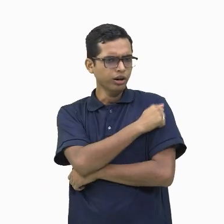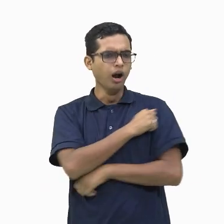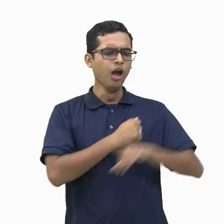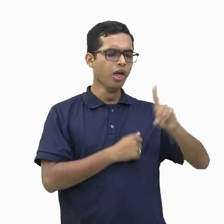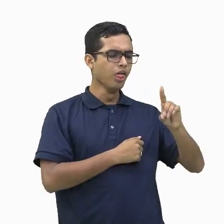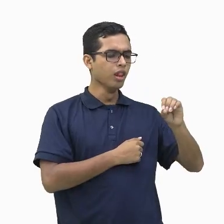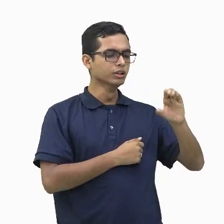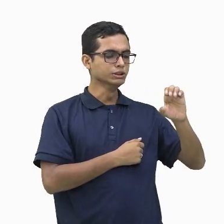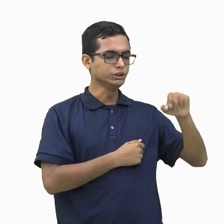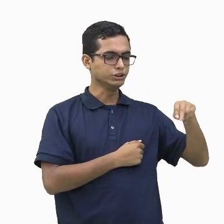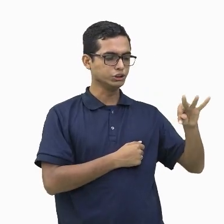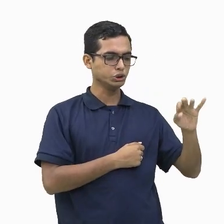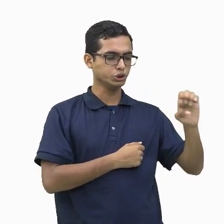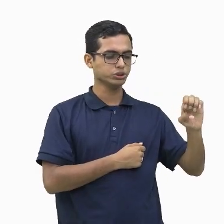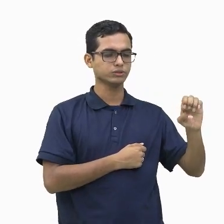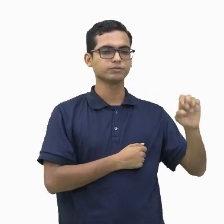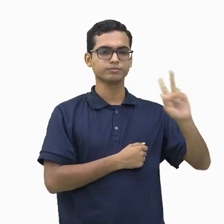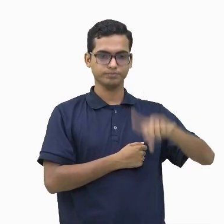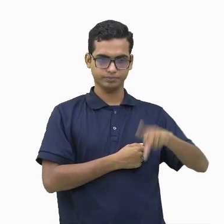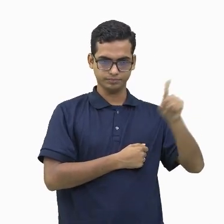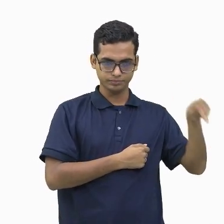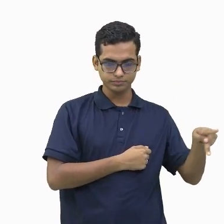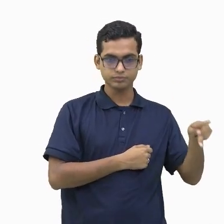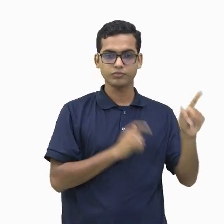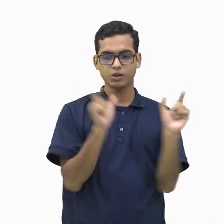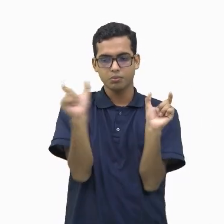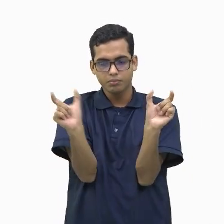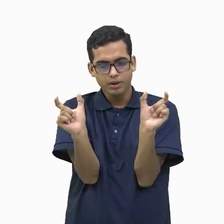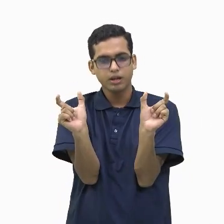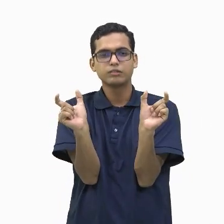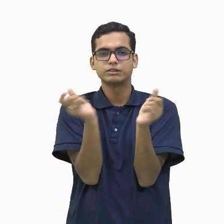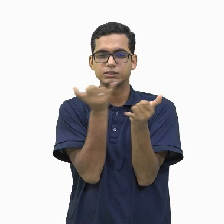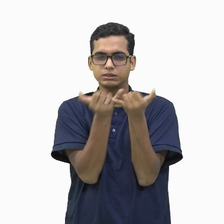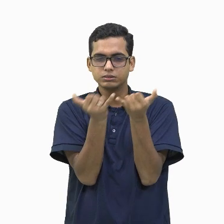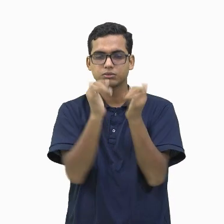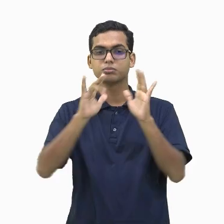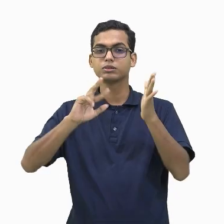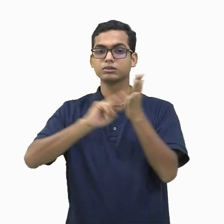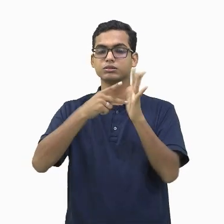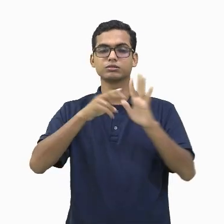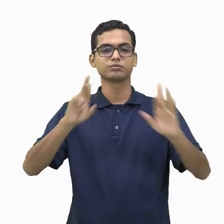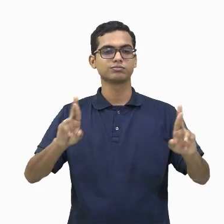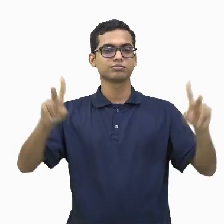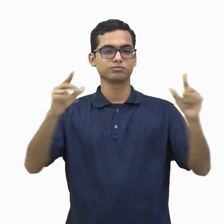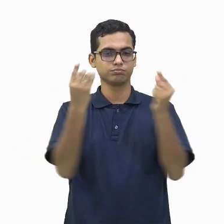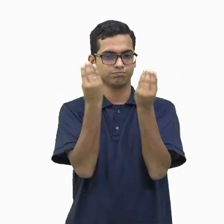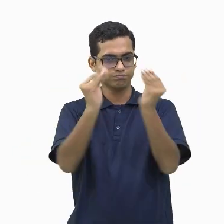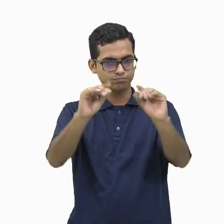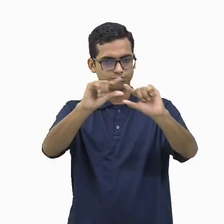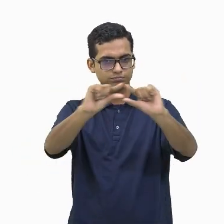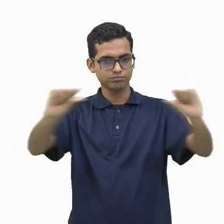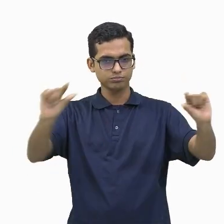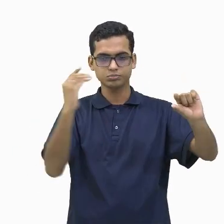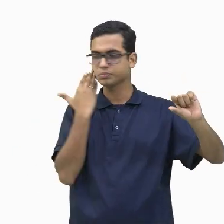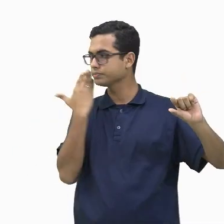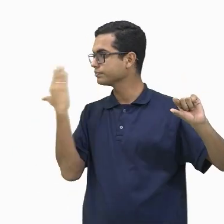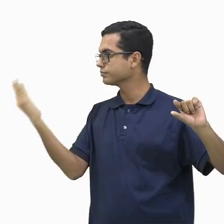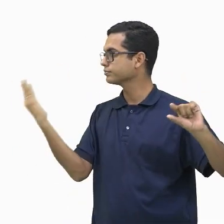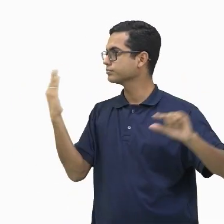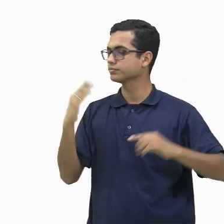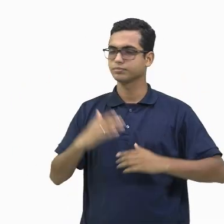docente, professores. Palavras parônimas colocadas aí intencionalmente na mesma frase, então isso